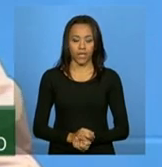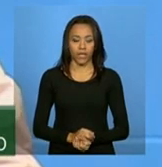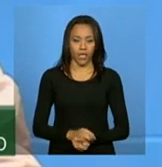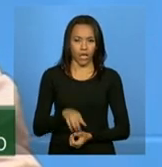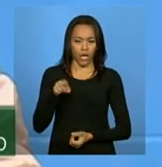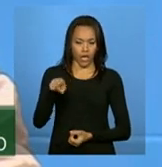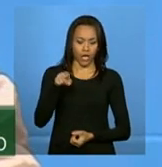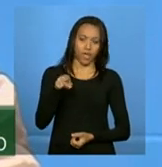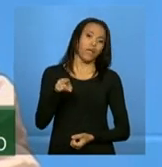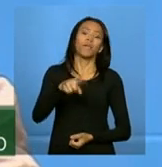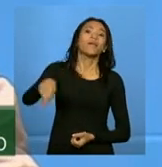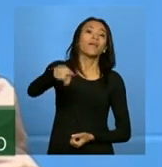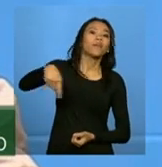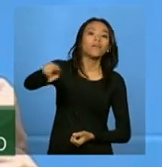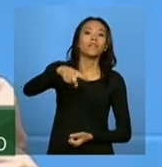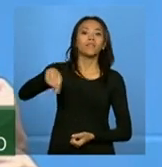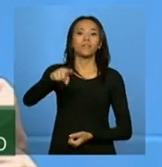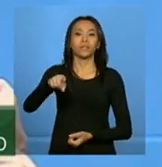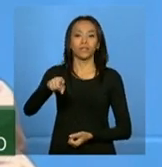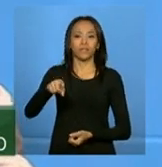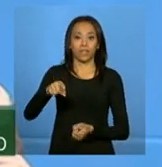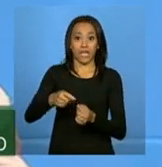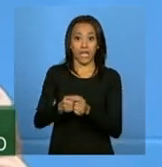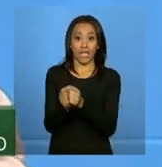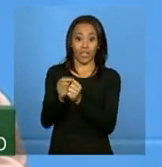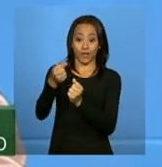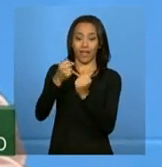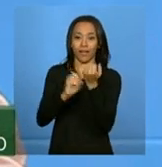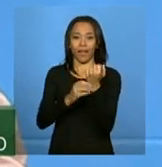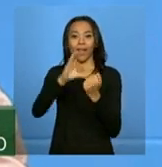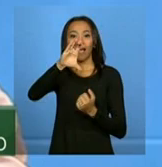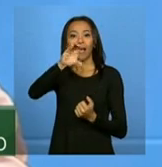Eles fazem a colheita do cacau